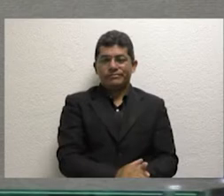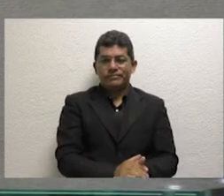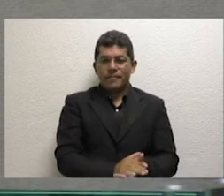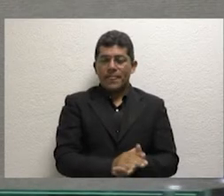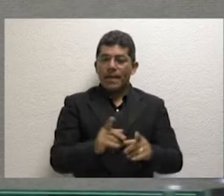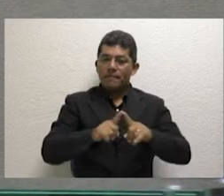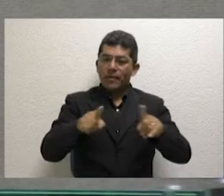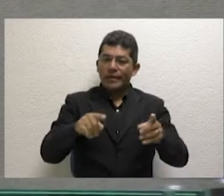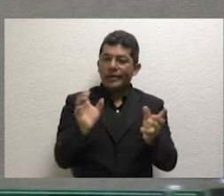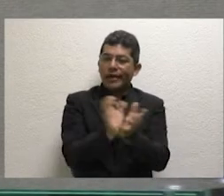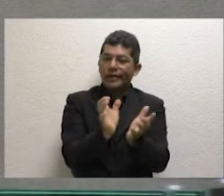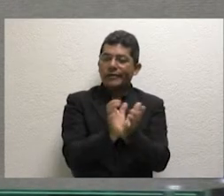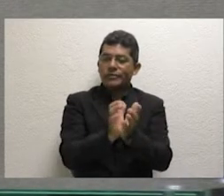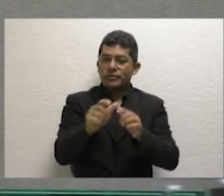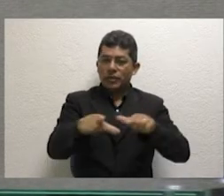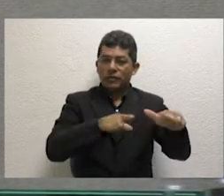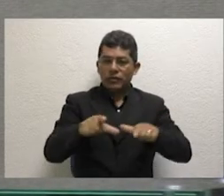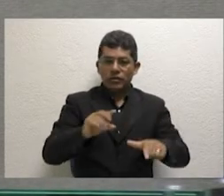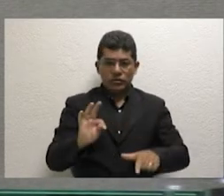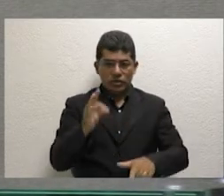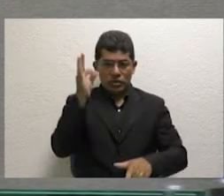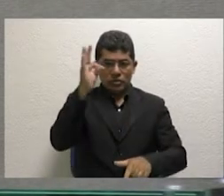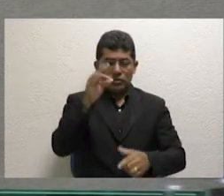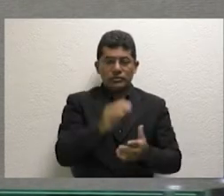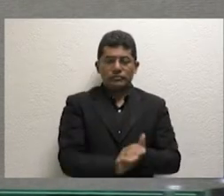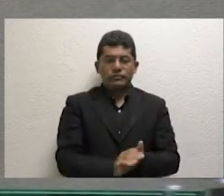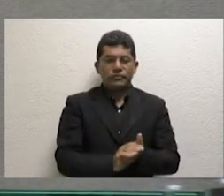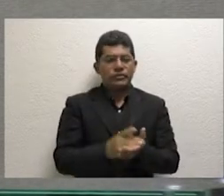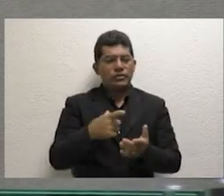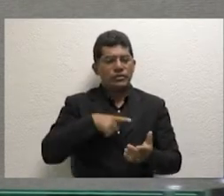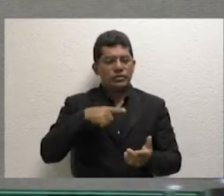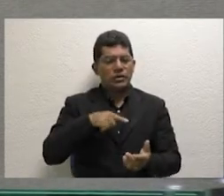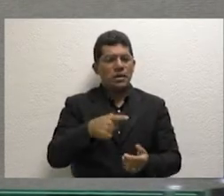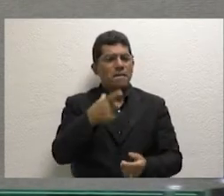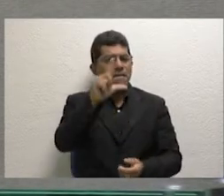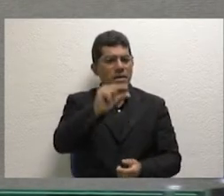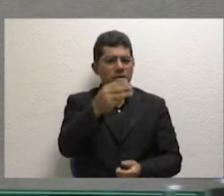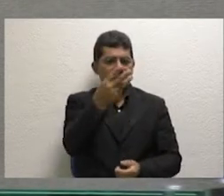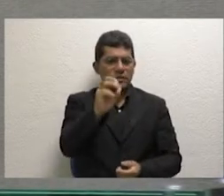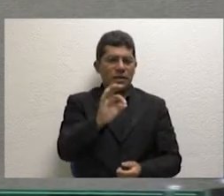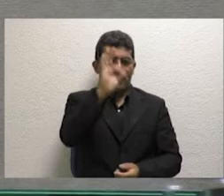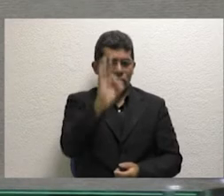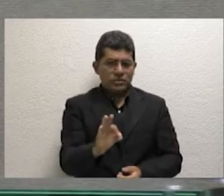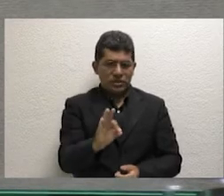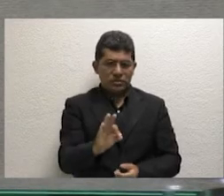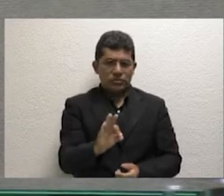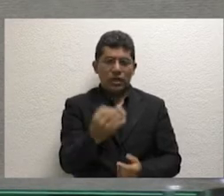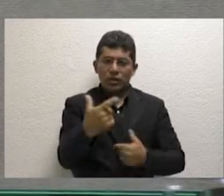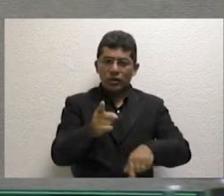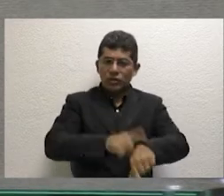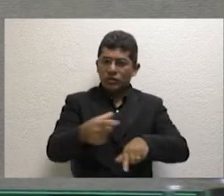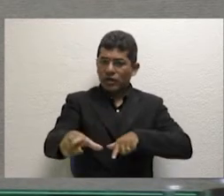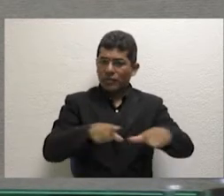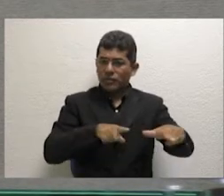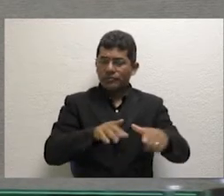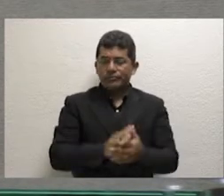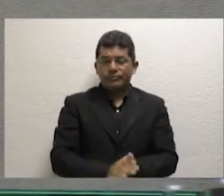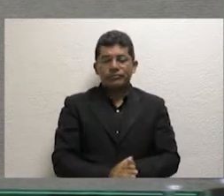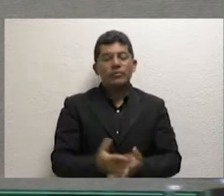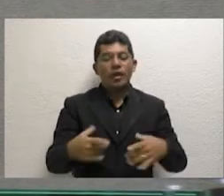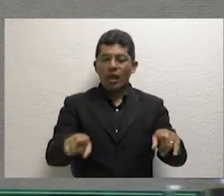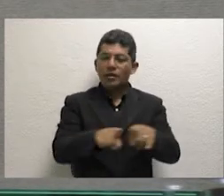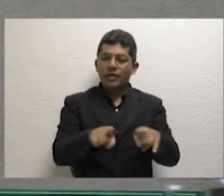equipes de ciências exatas e tecnologia nós compomos menos de 30% da mesma forma